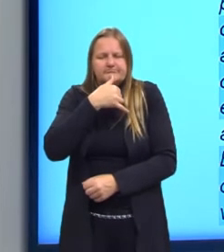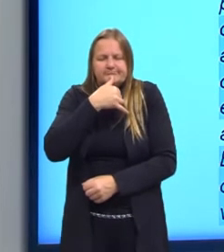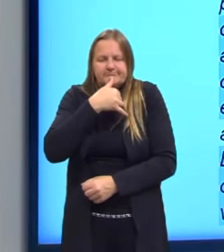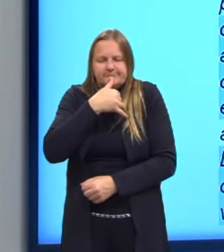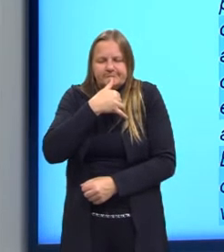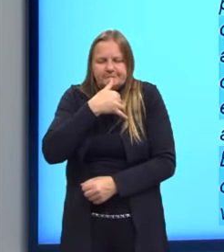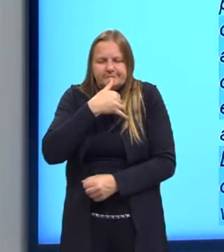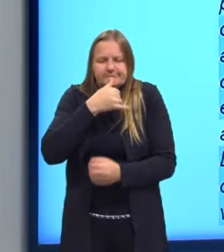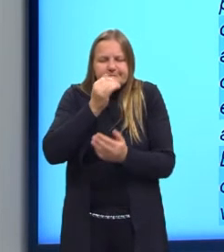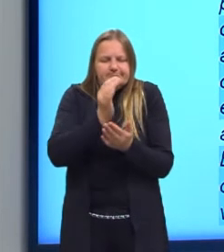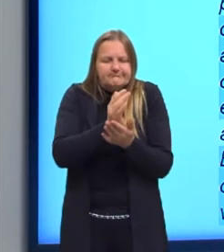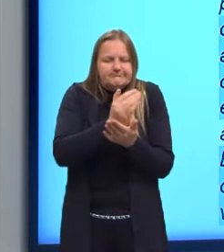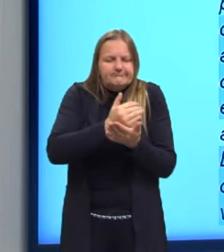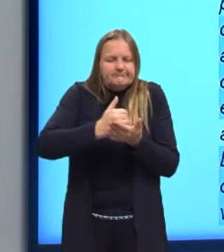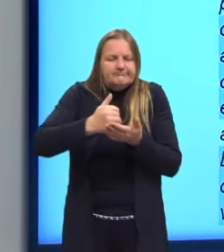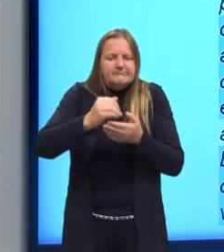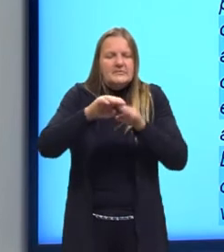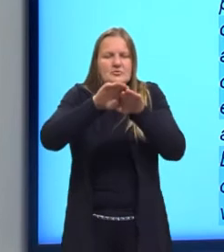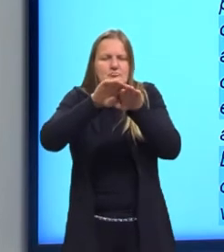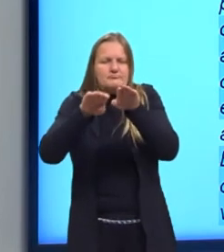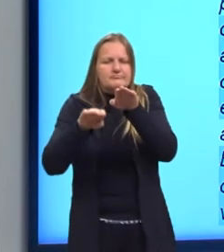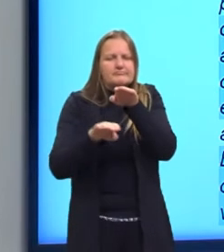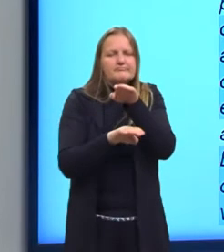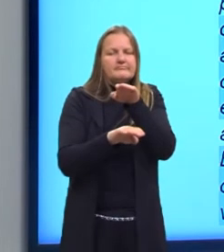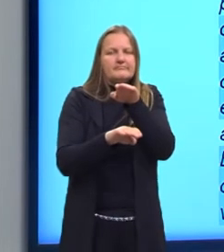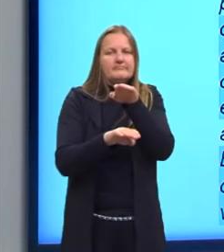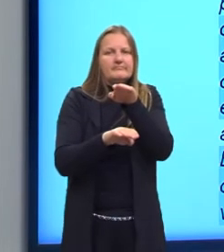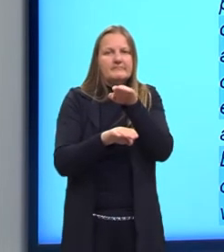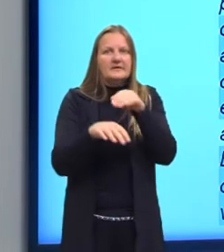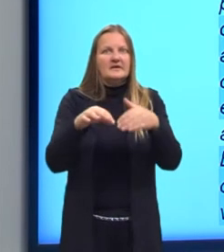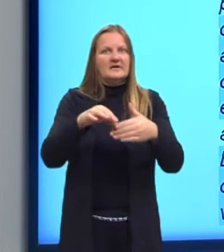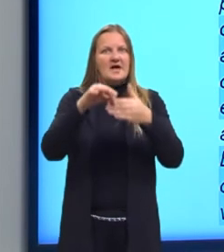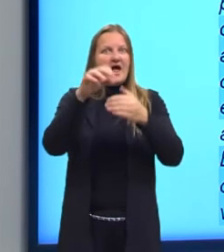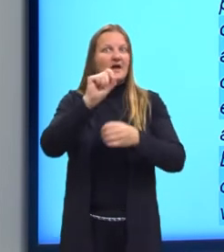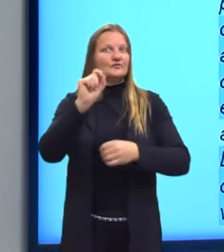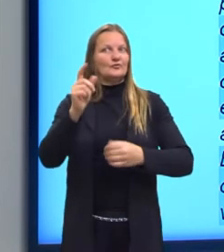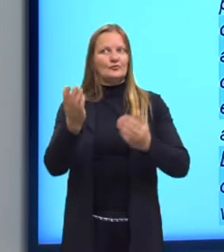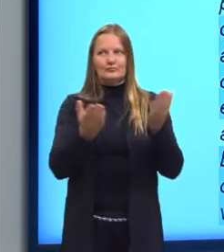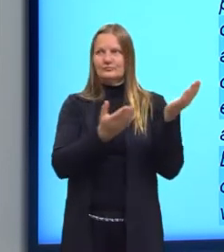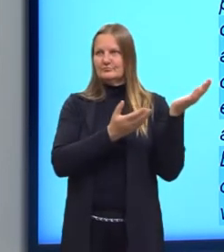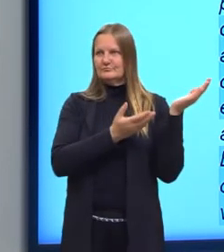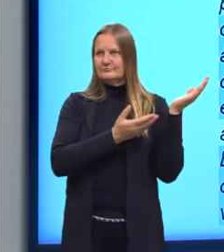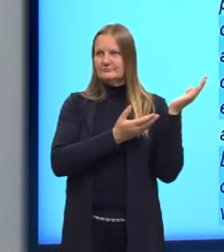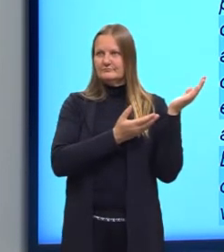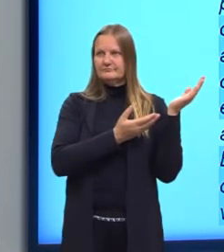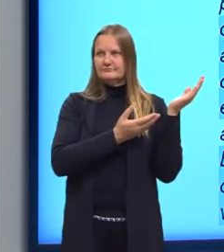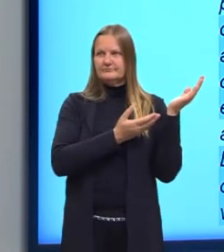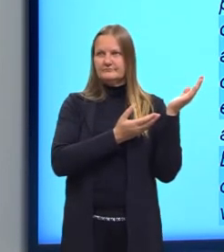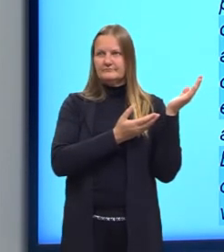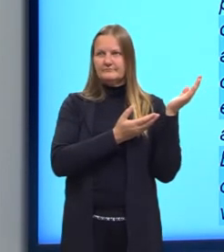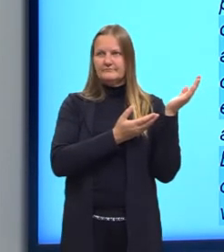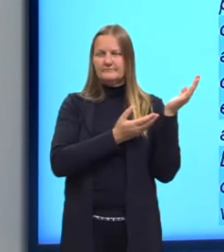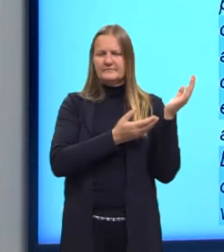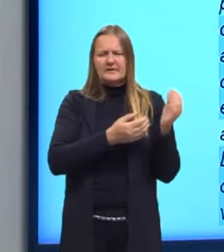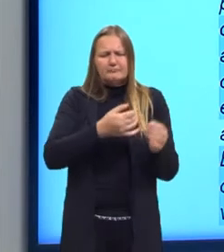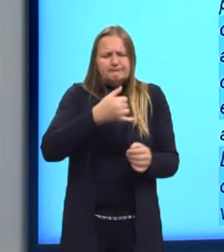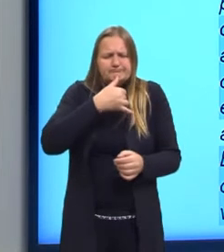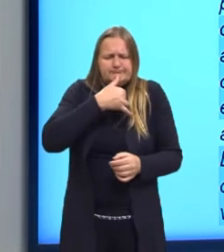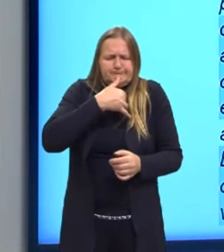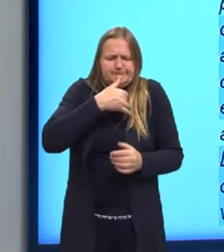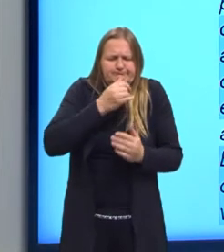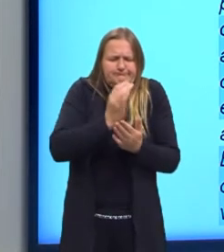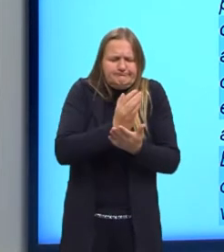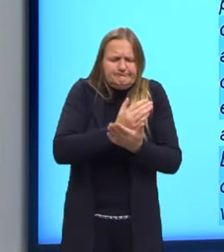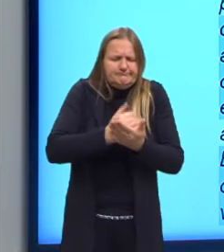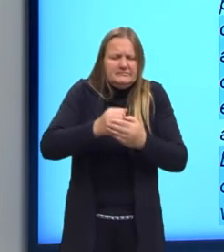estratificado e desigual e tá destacado em azulzinho também aqui Brasil é infelizmente um país estratificado